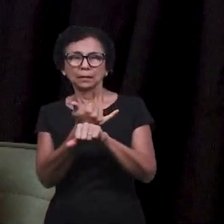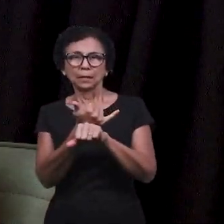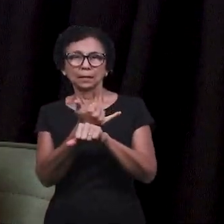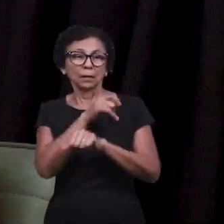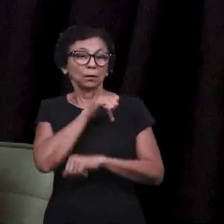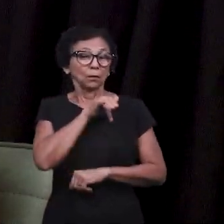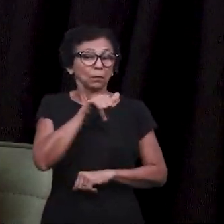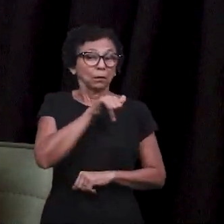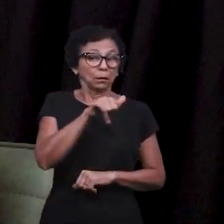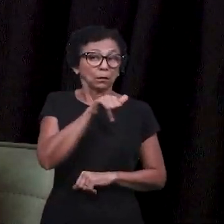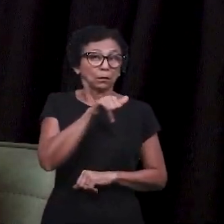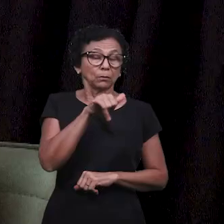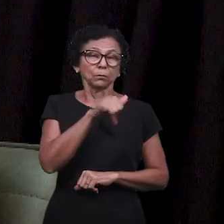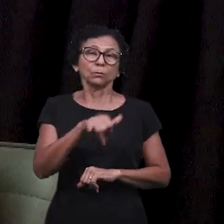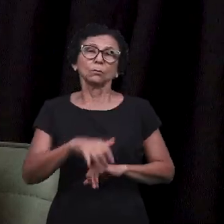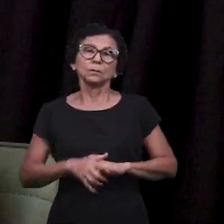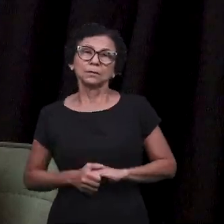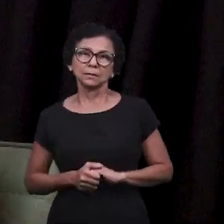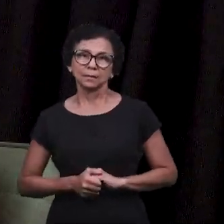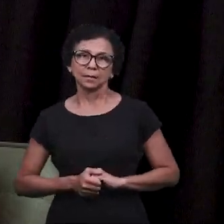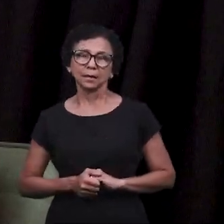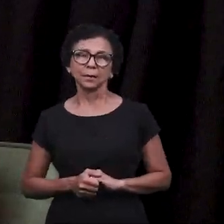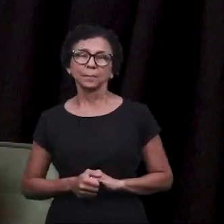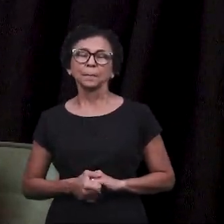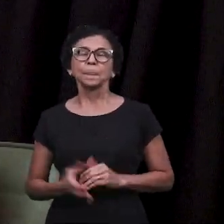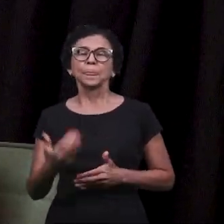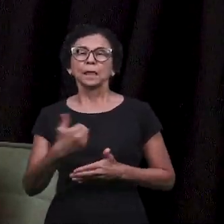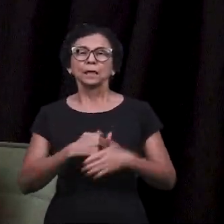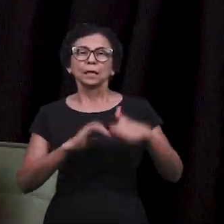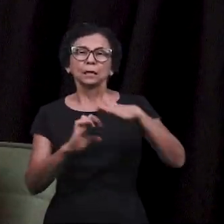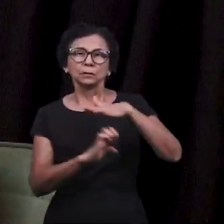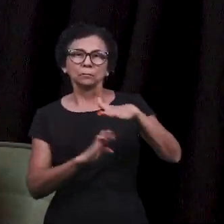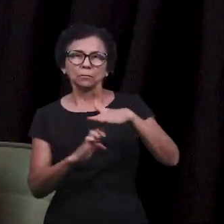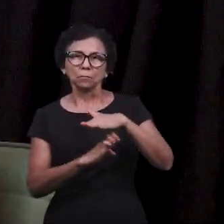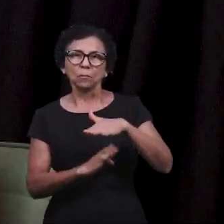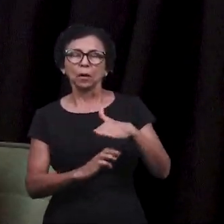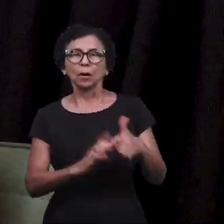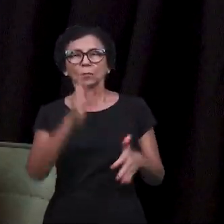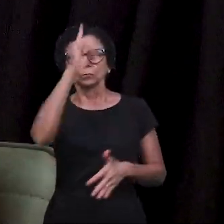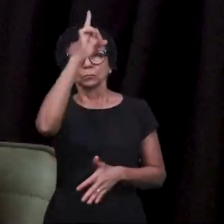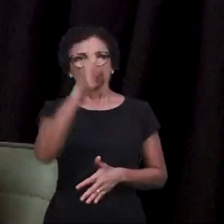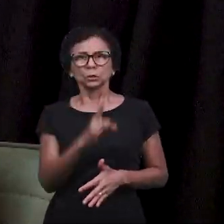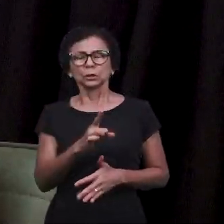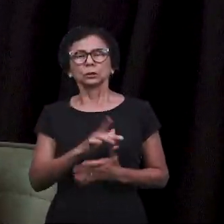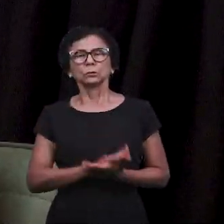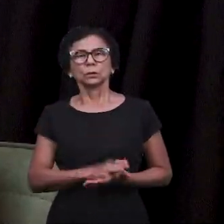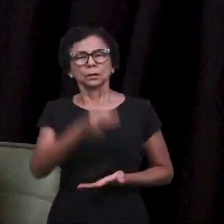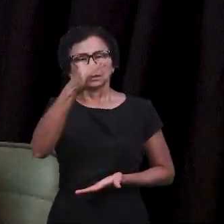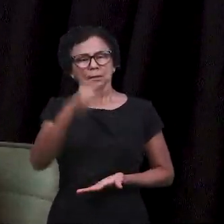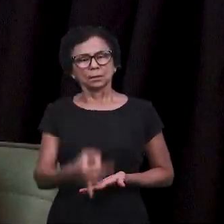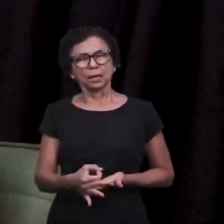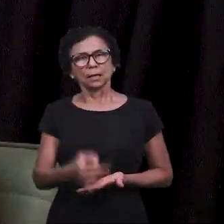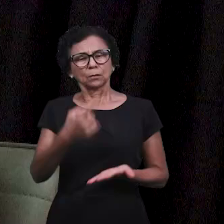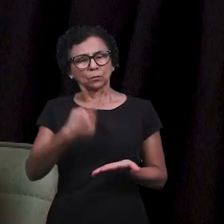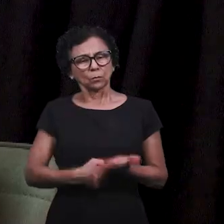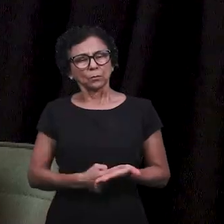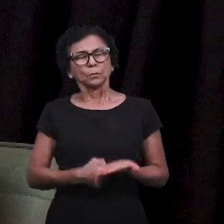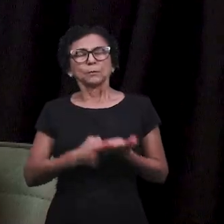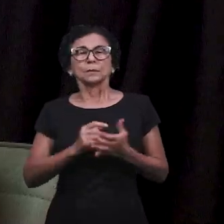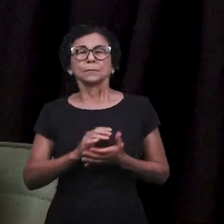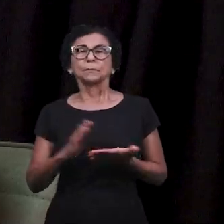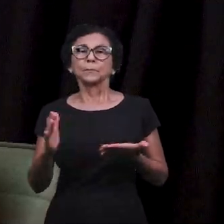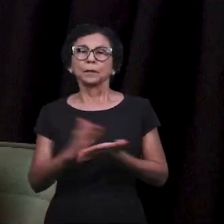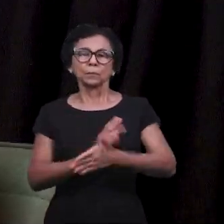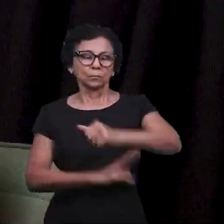pilar. Investigação interna que seja diligente e imparcial. Enfim, monitoramento. A gente tem alguns pilares que